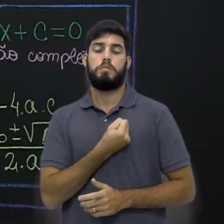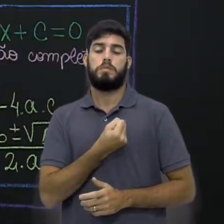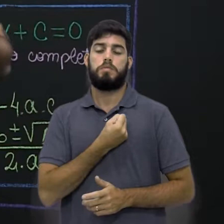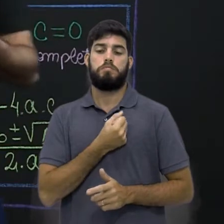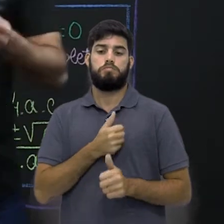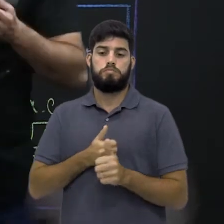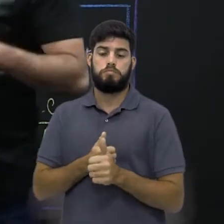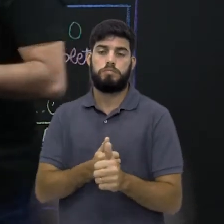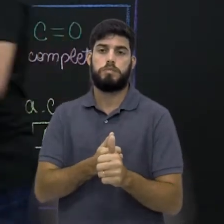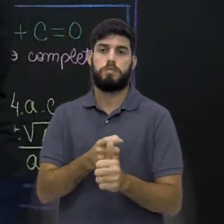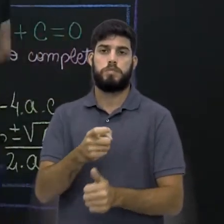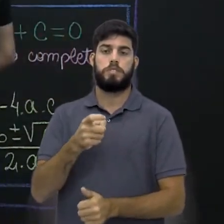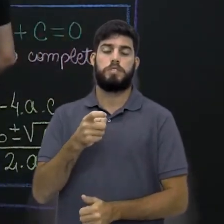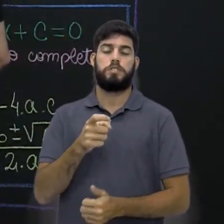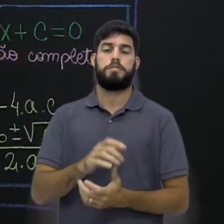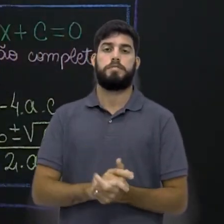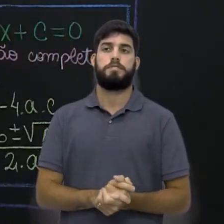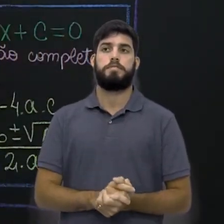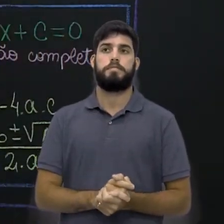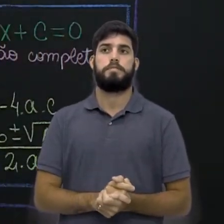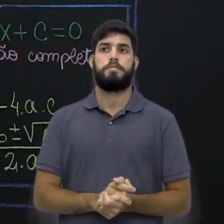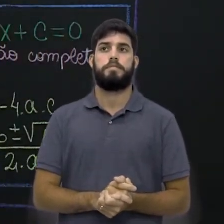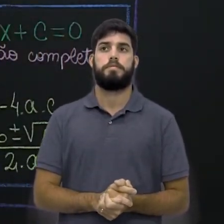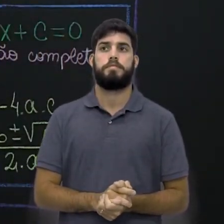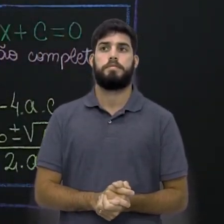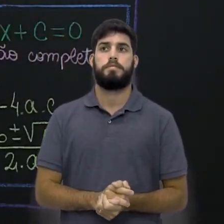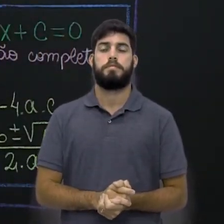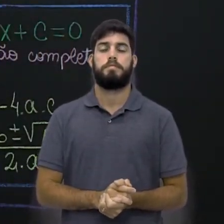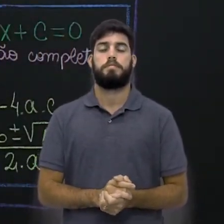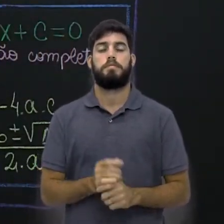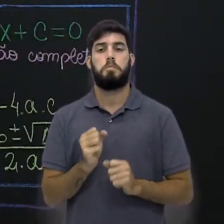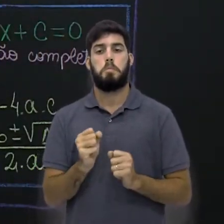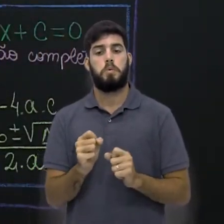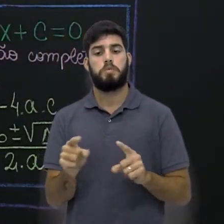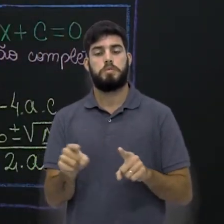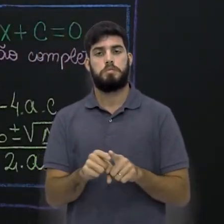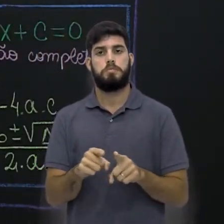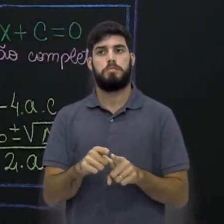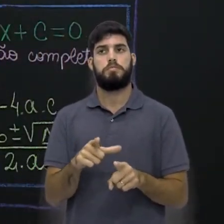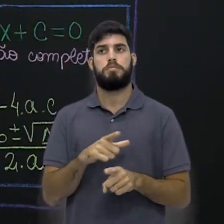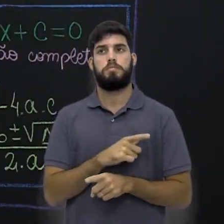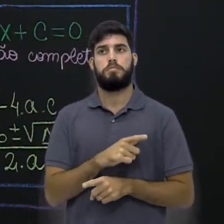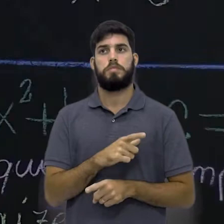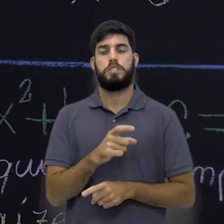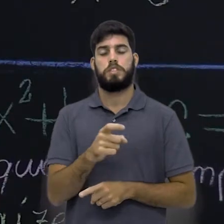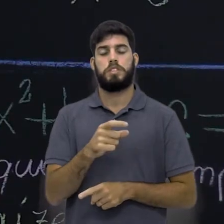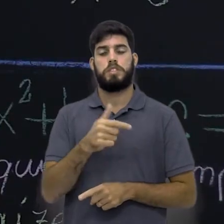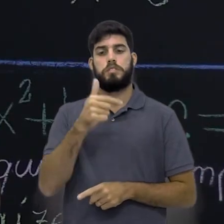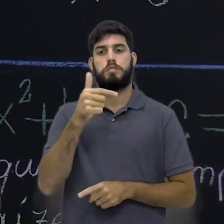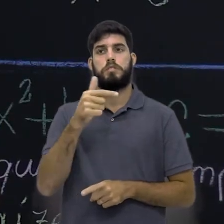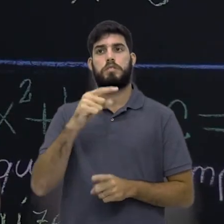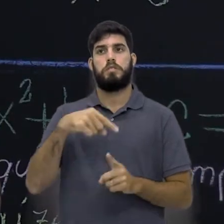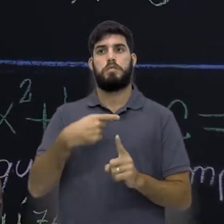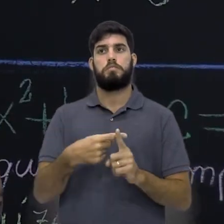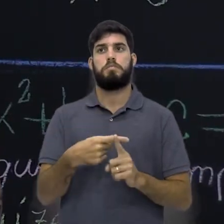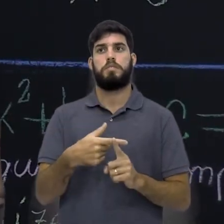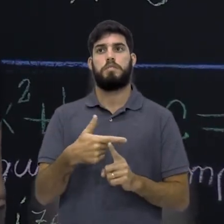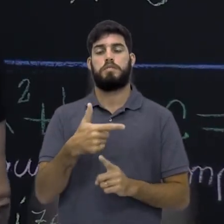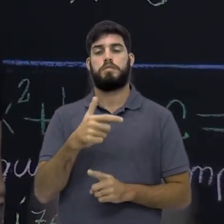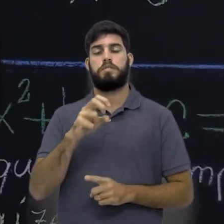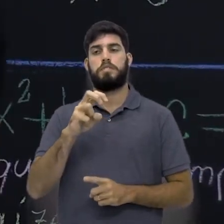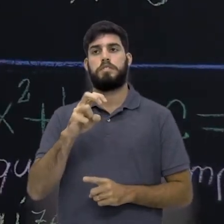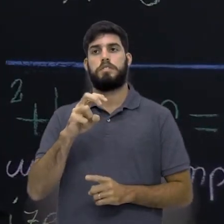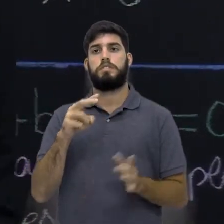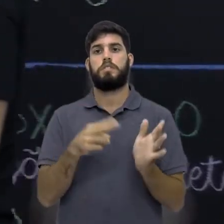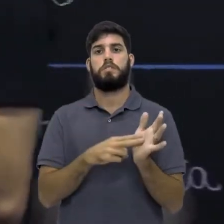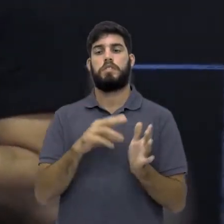x. Um outro detalhe importante é, eu posso ter também uma equação dessa maneira: x ao quadrado mais 25 igual